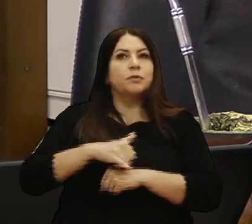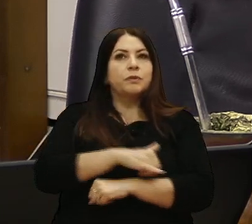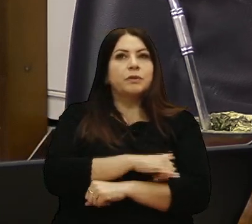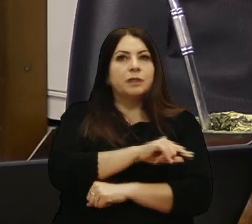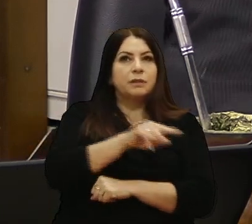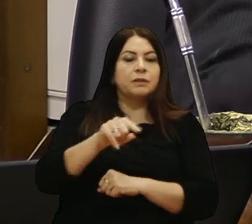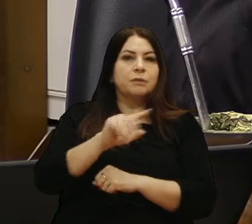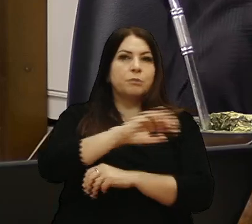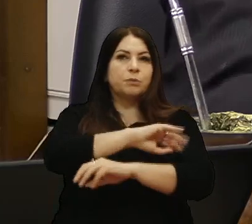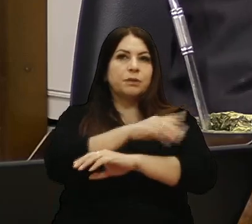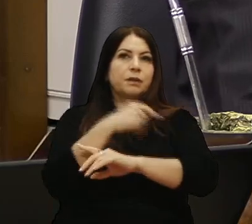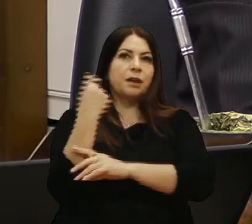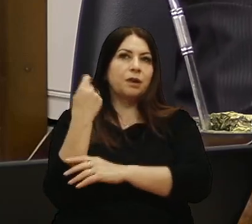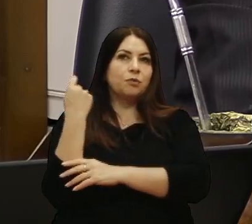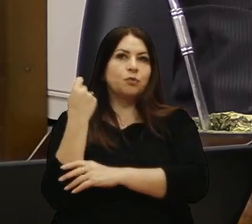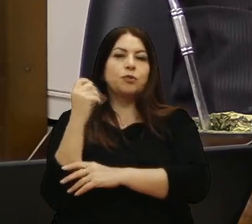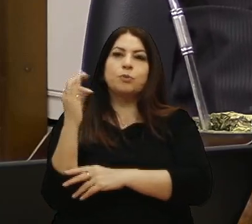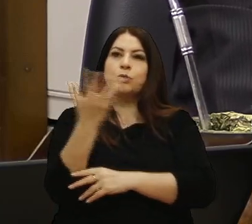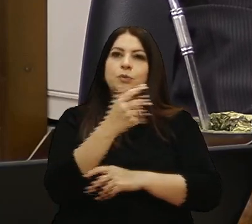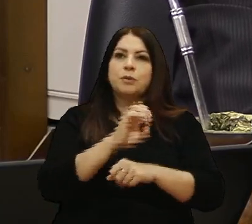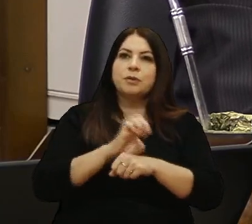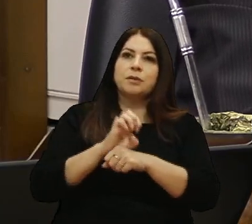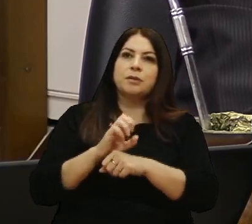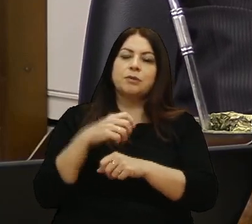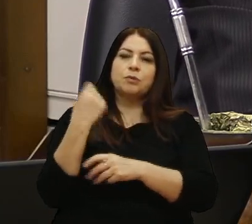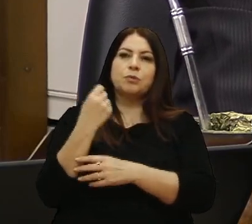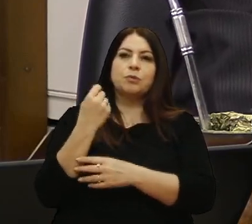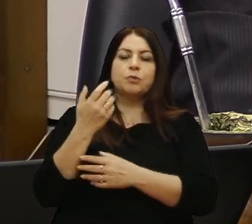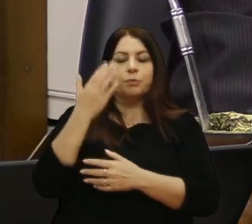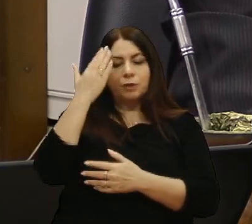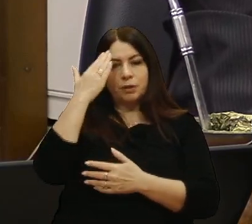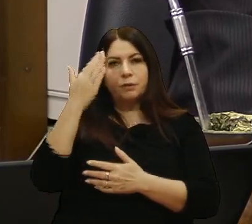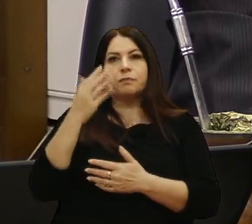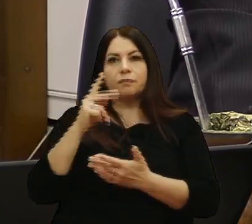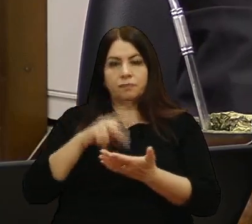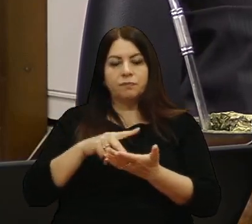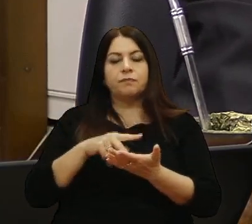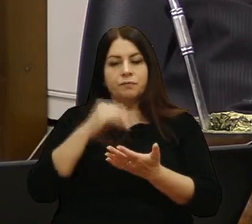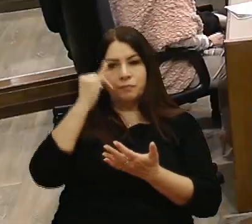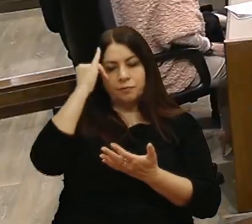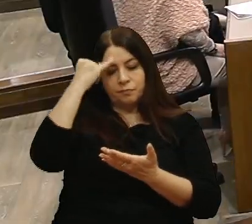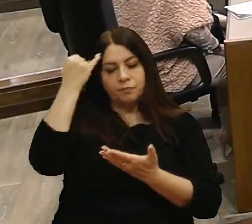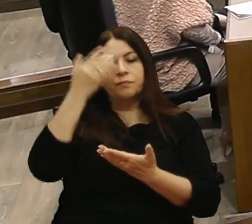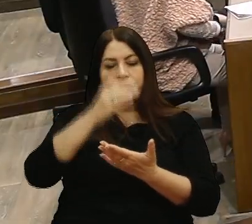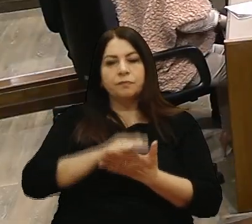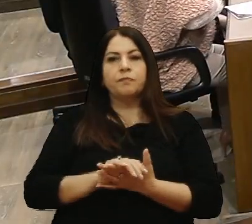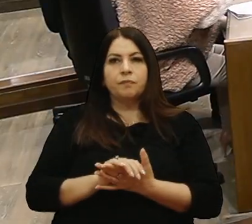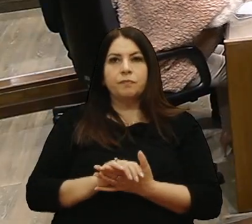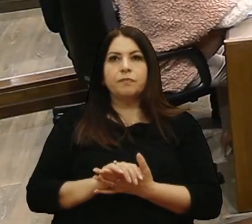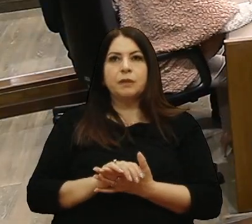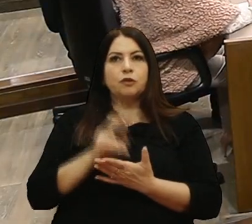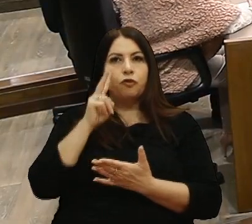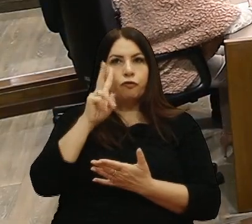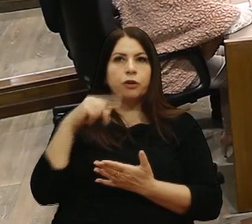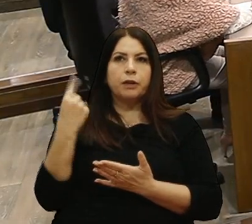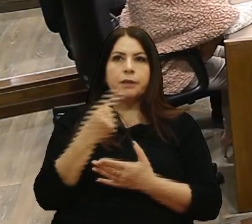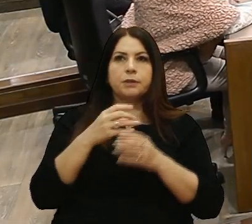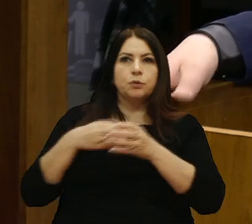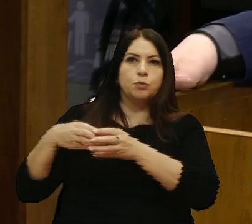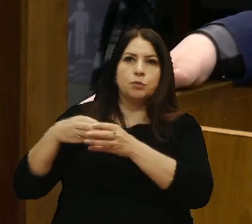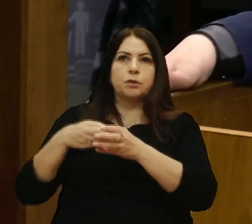aeroporto para a Serra Gaúcha e para todo o estado do Rio Grande do Sul. Obrigado. É isso mesmo, vereador Zé D'Ambrosio. Isso fortalece o turismo,